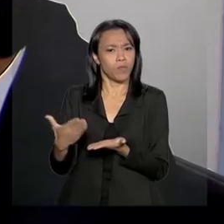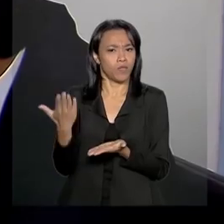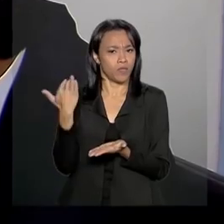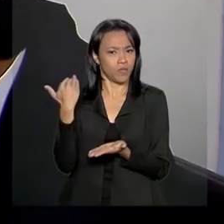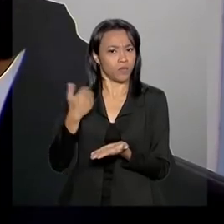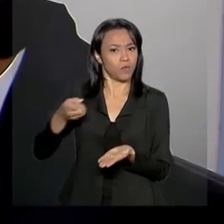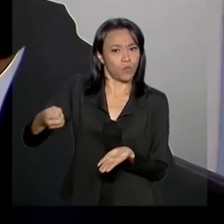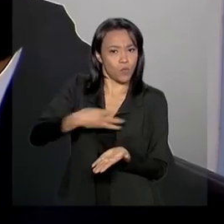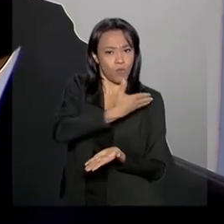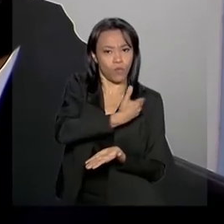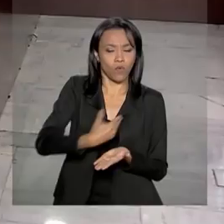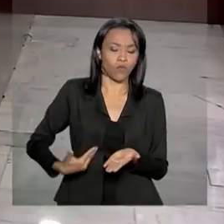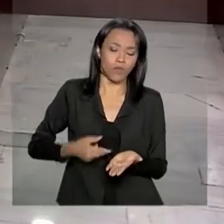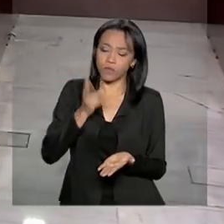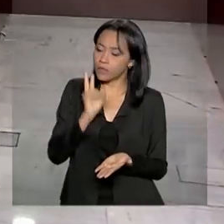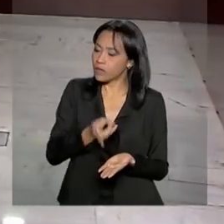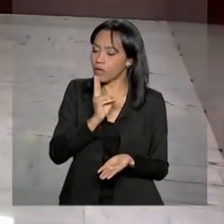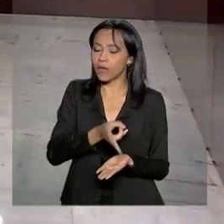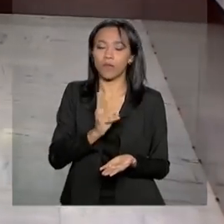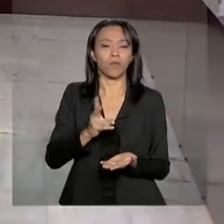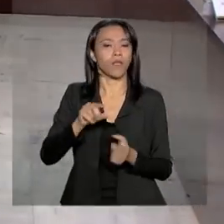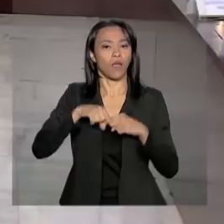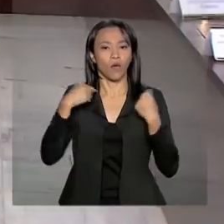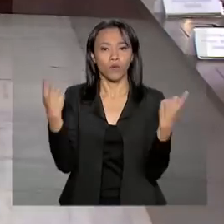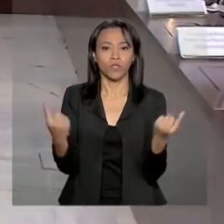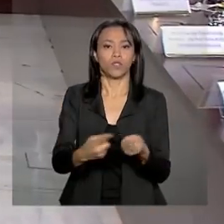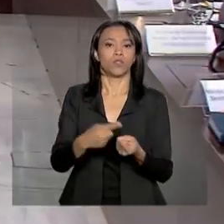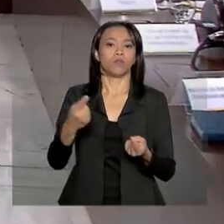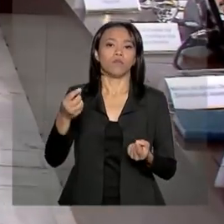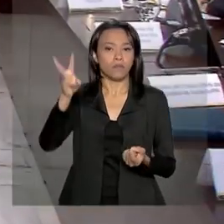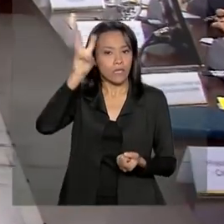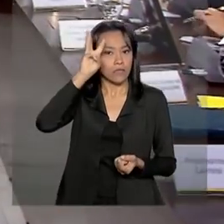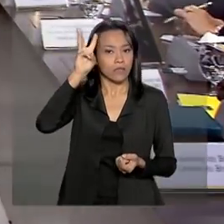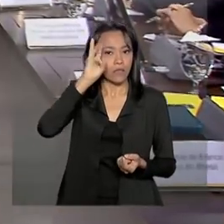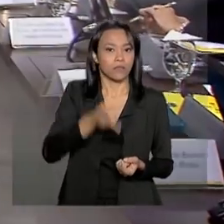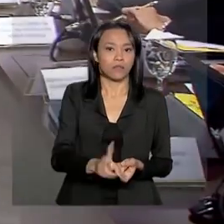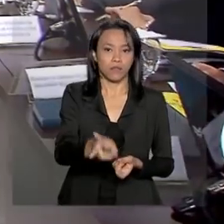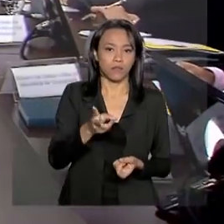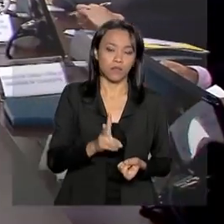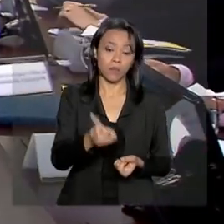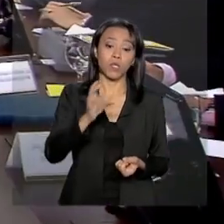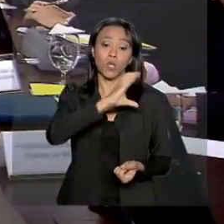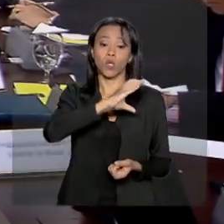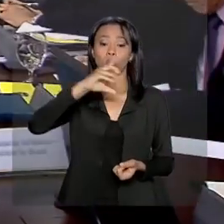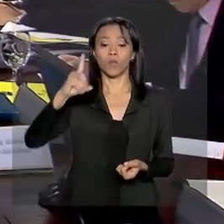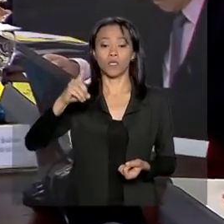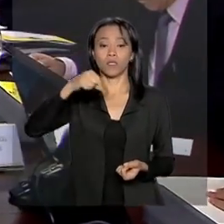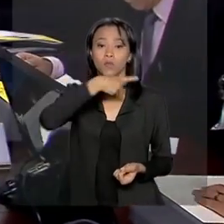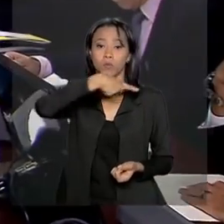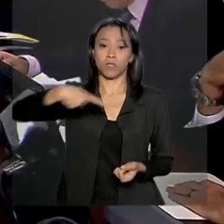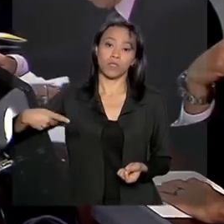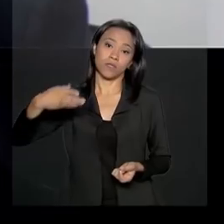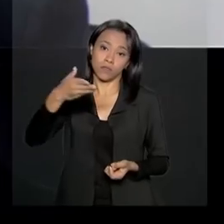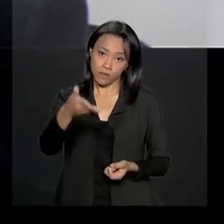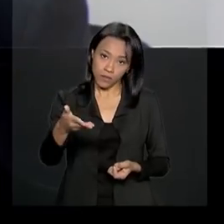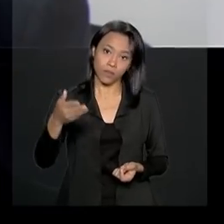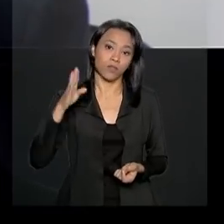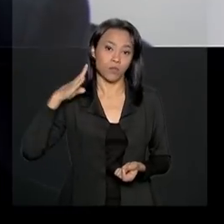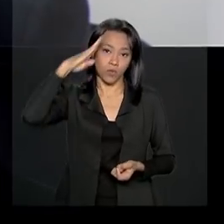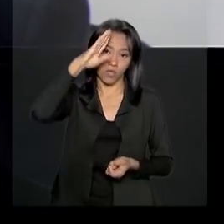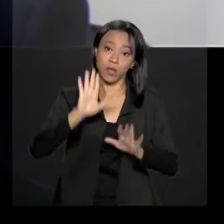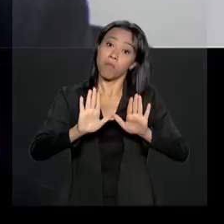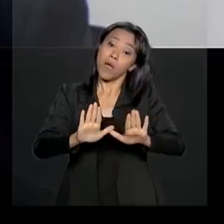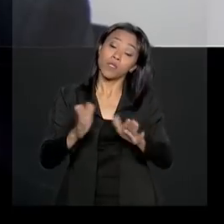os ministros se reúnem todas as terças-feiras sob a coordenação do presidente Jair Bolsonaro. Mas hoje, quem coordena